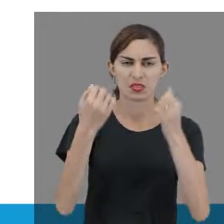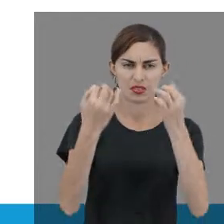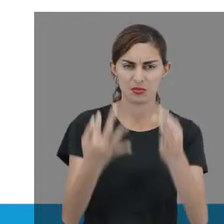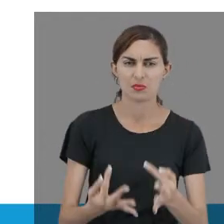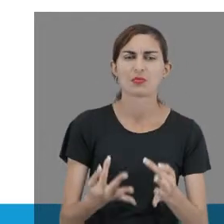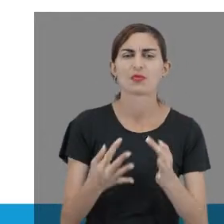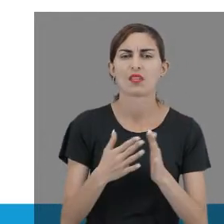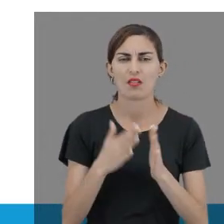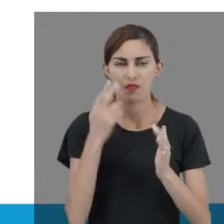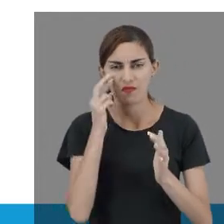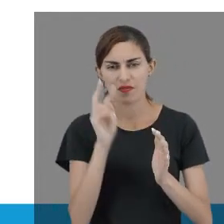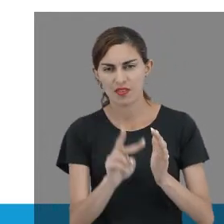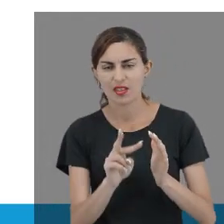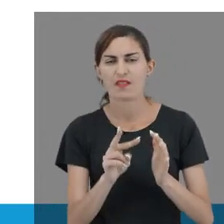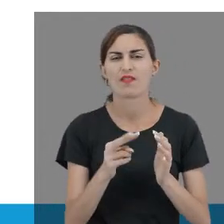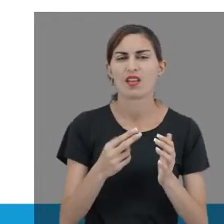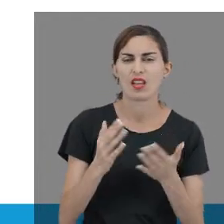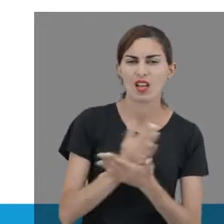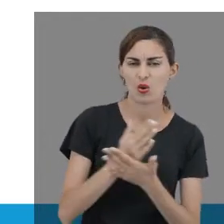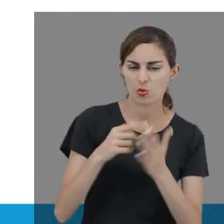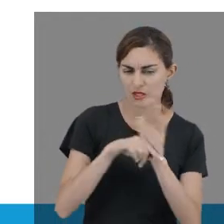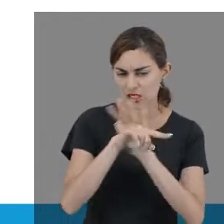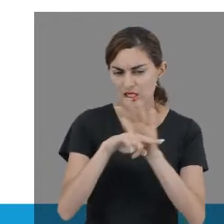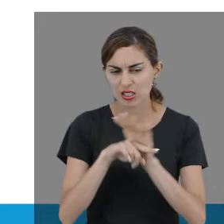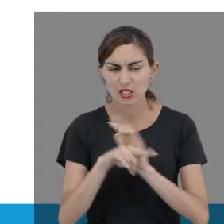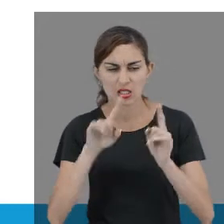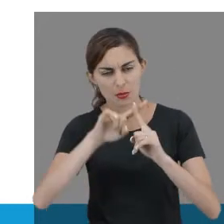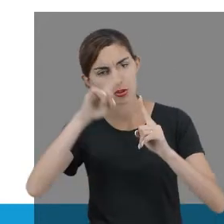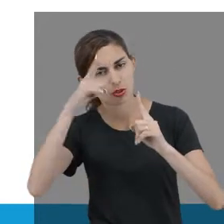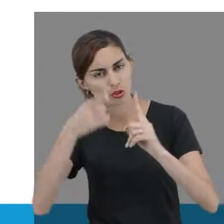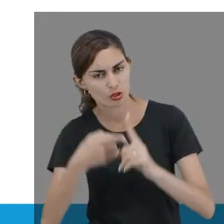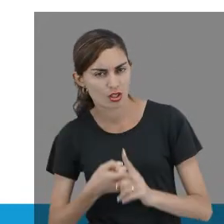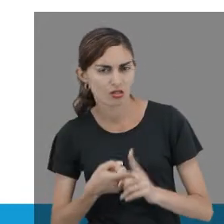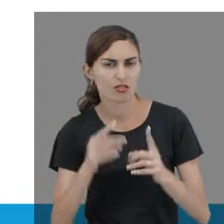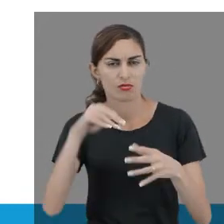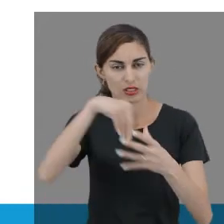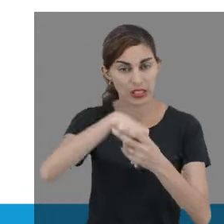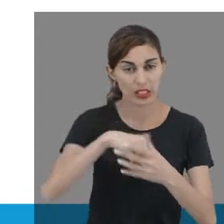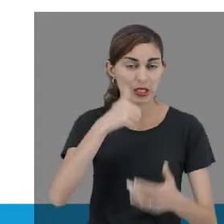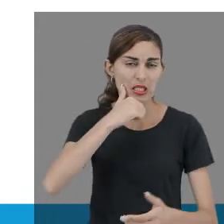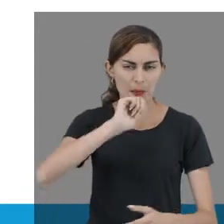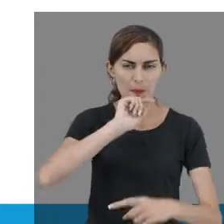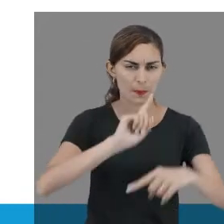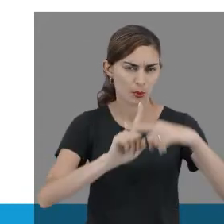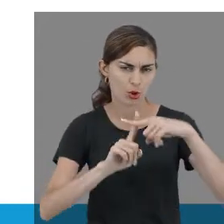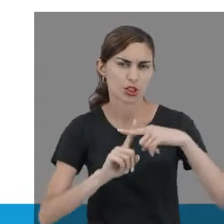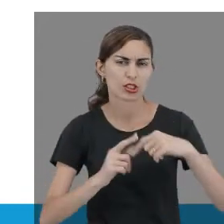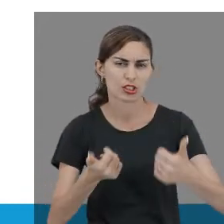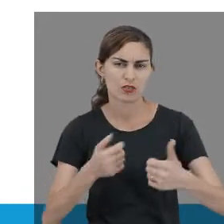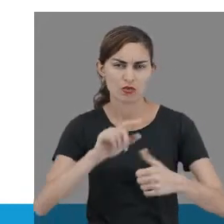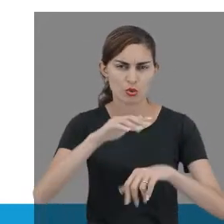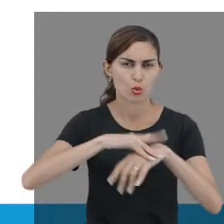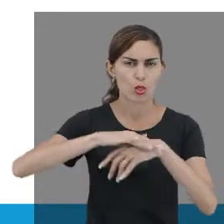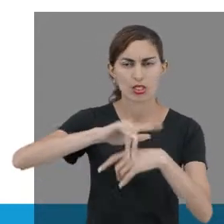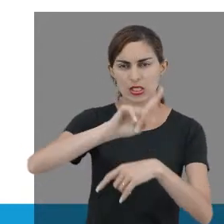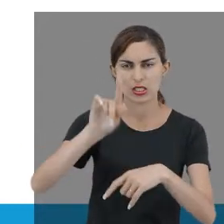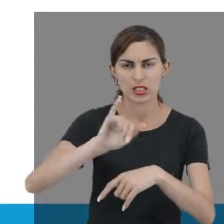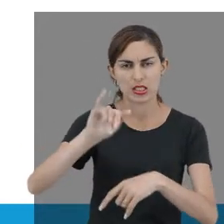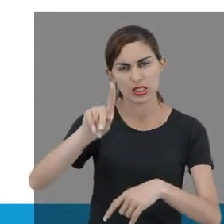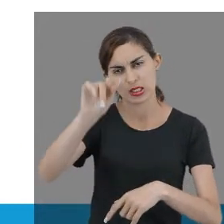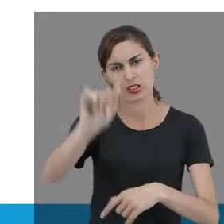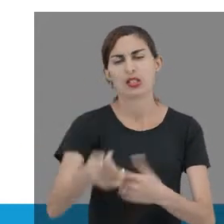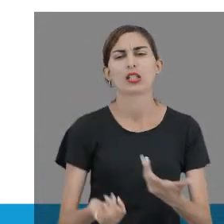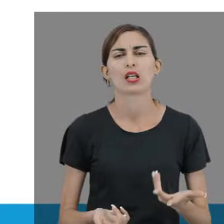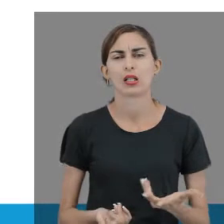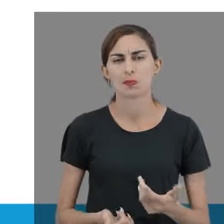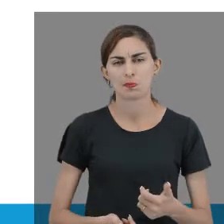principalmente se tem um histórico de diamante de Zika, né, por causa de um exantema ou de algum exame da gestação, a mãe positiva ou